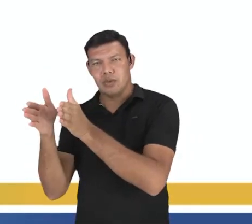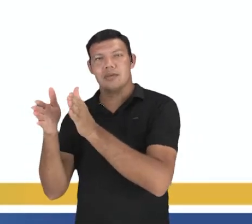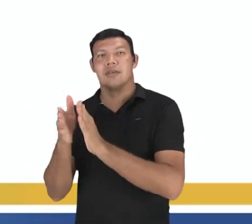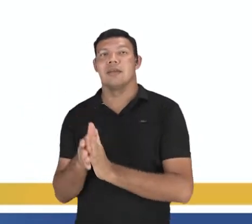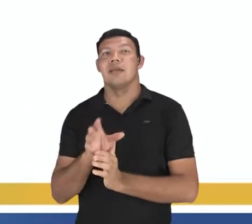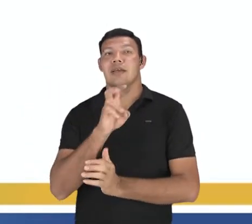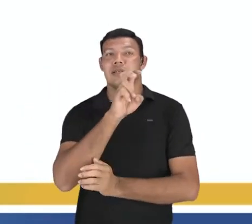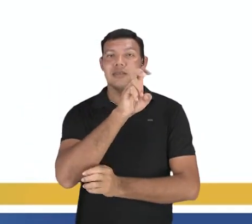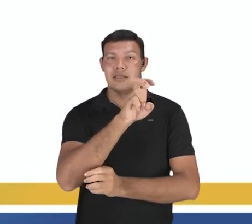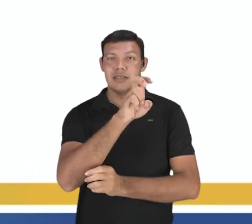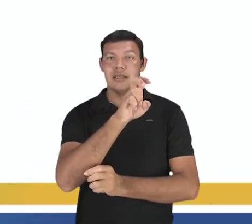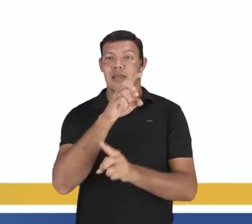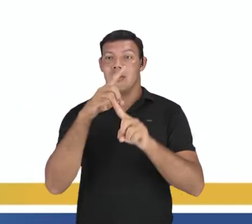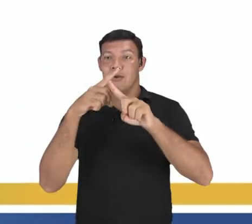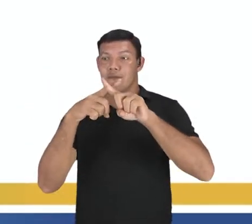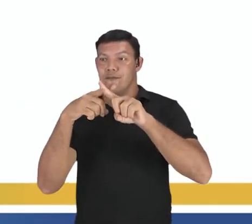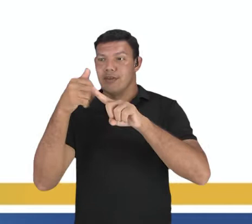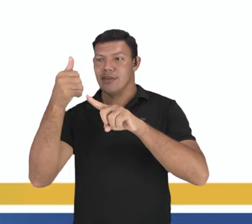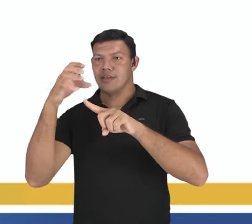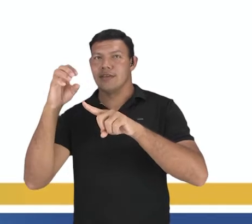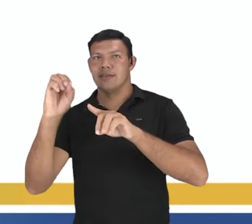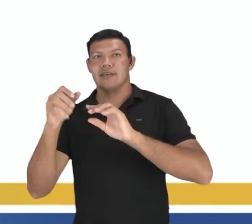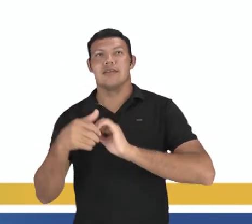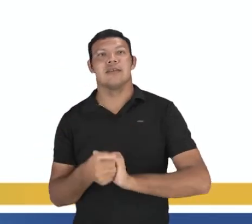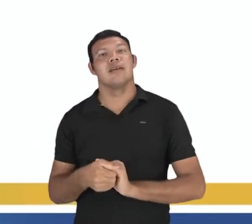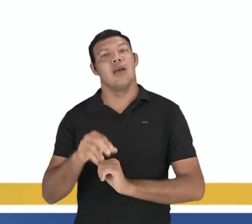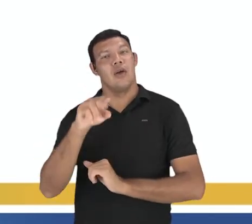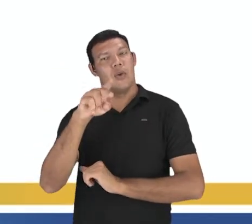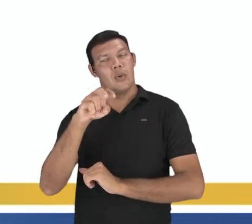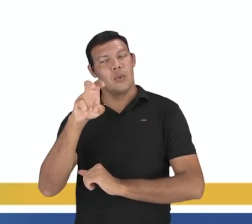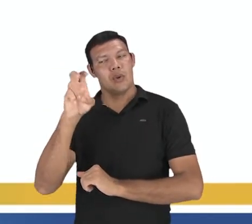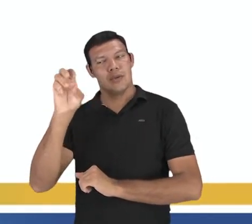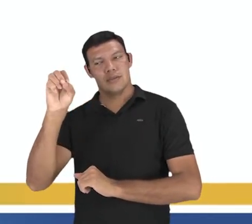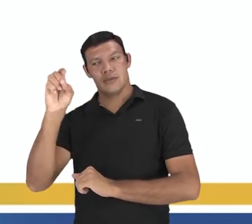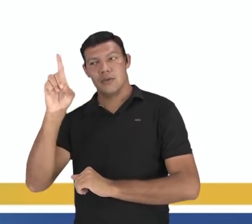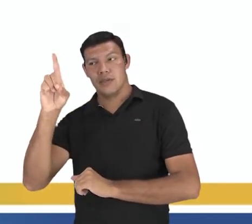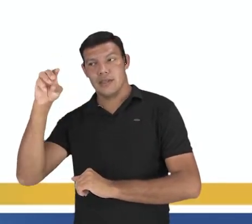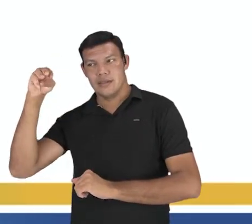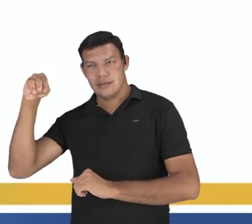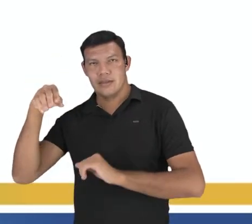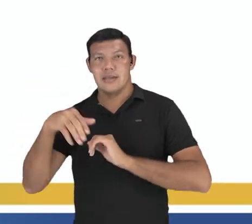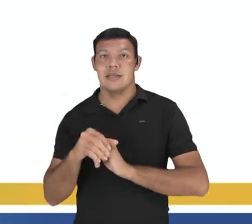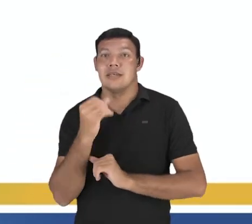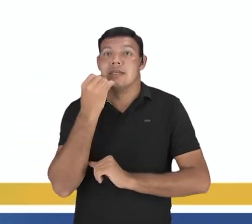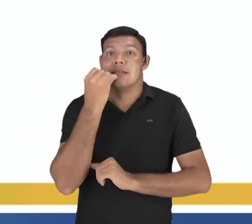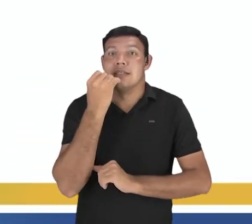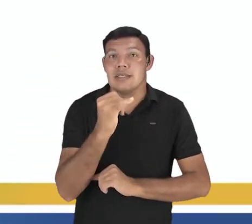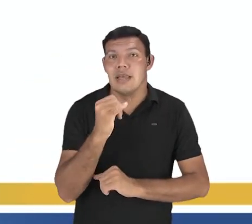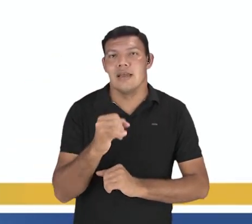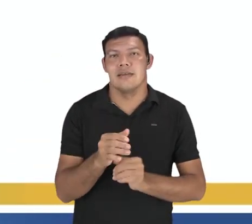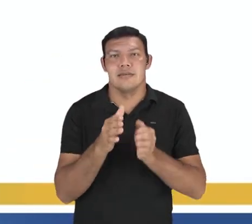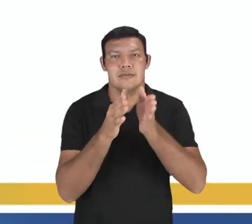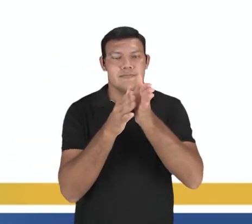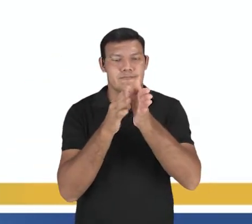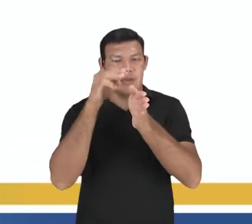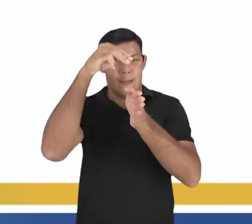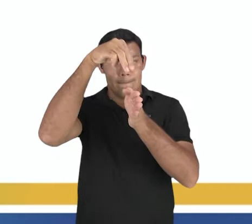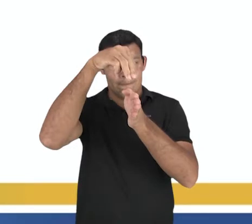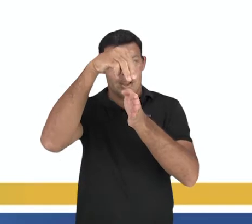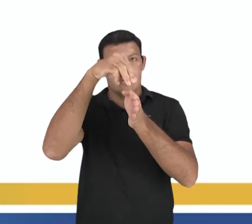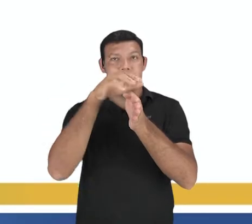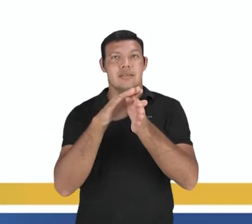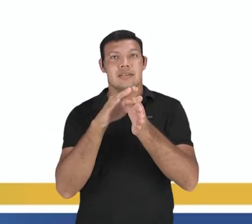eu peguei os 5 e multipliquei por 10 e agora eu tenho 50 porém se eu quiser transformar um metro em